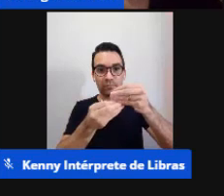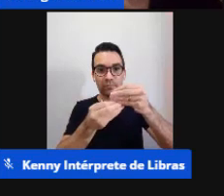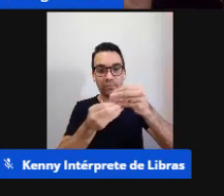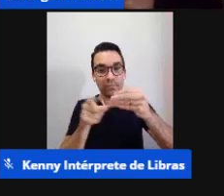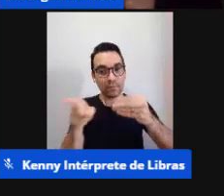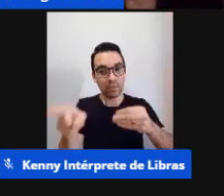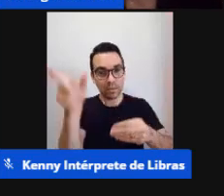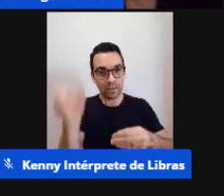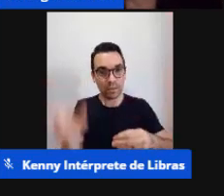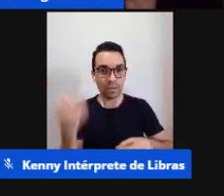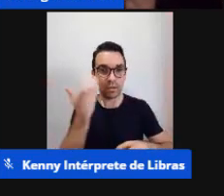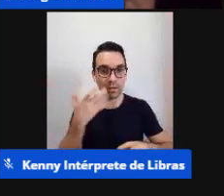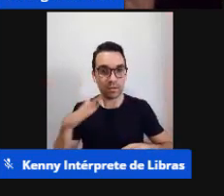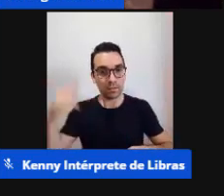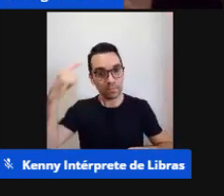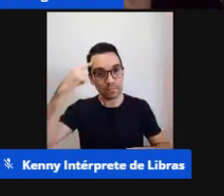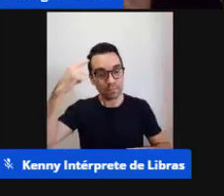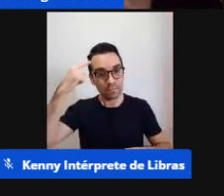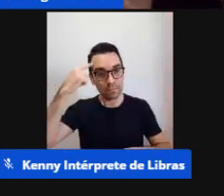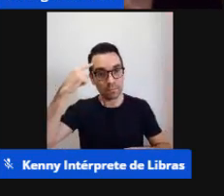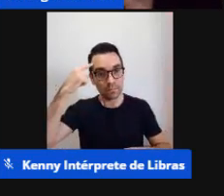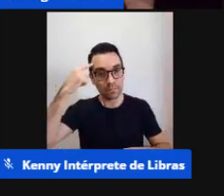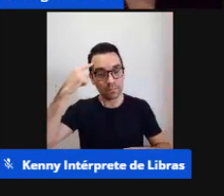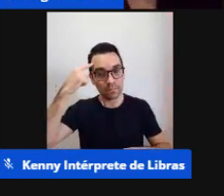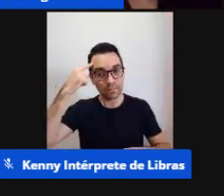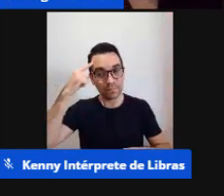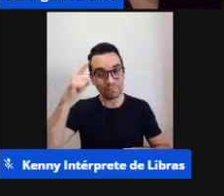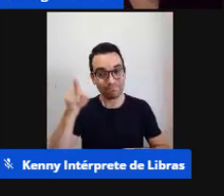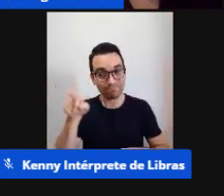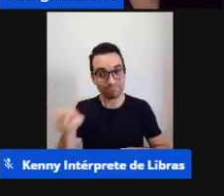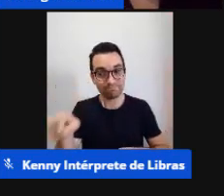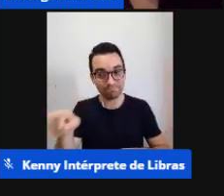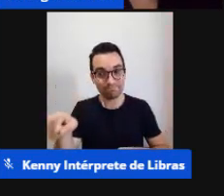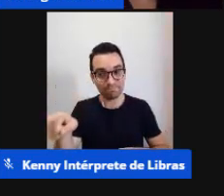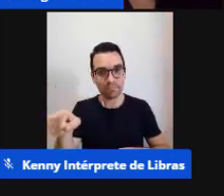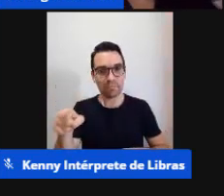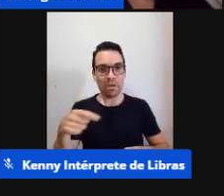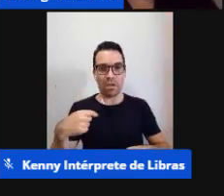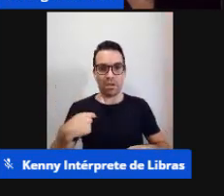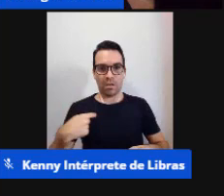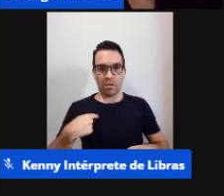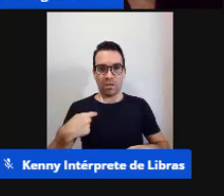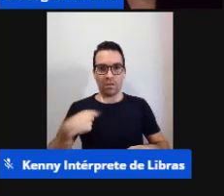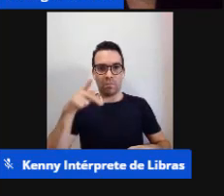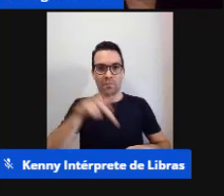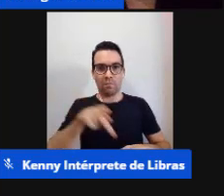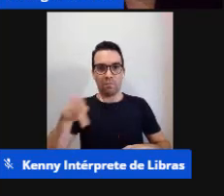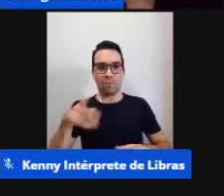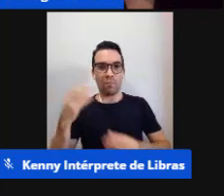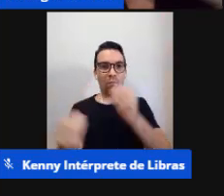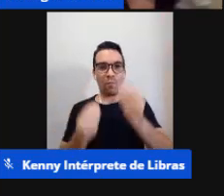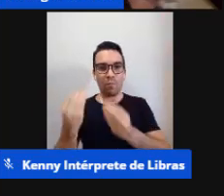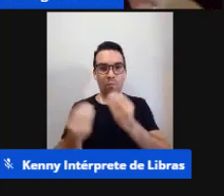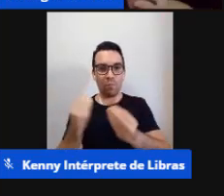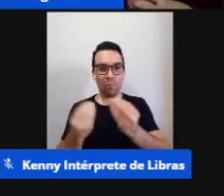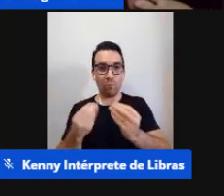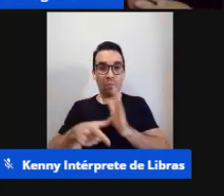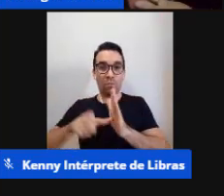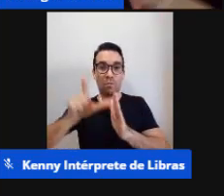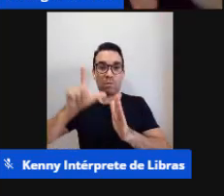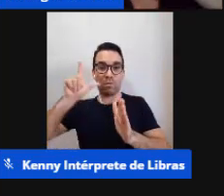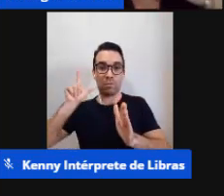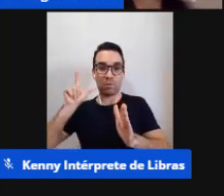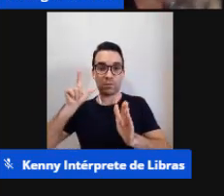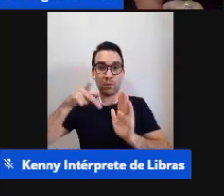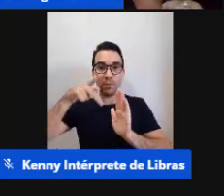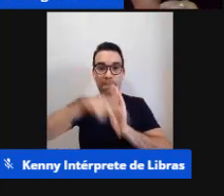quando ele vai montar o planejamento, ele tem que pensar nesse campo assim, qual é a ênfase que eu quero? Porque a mesma música, por